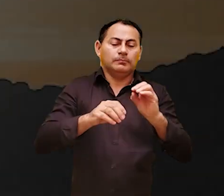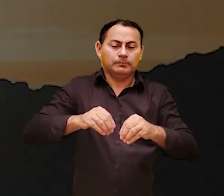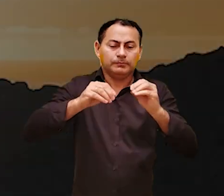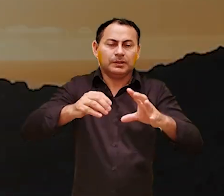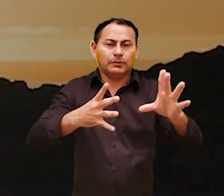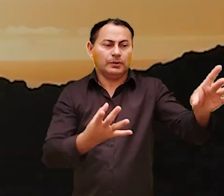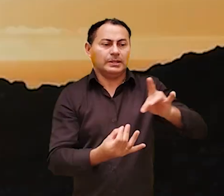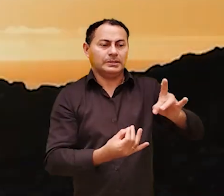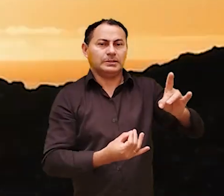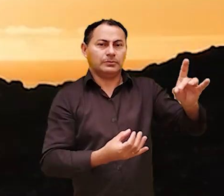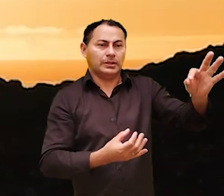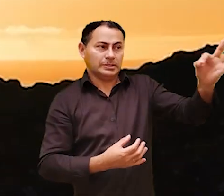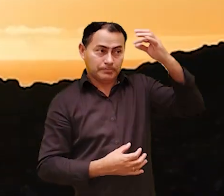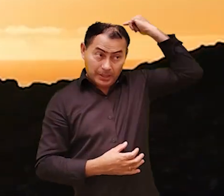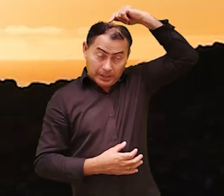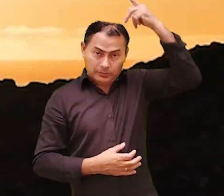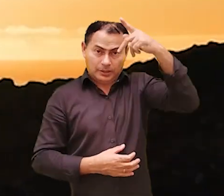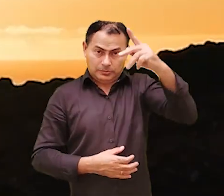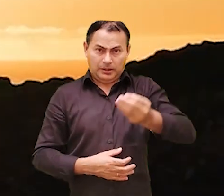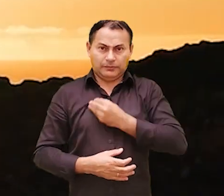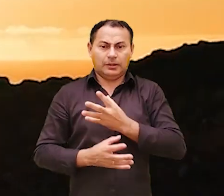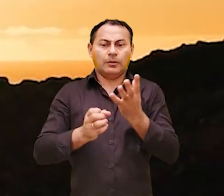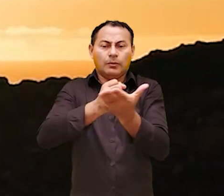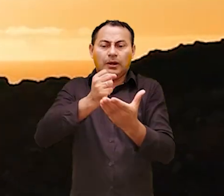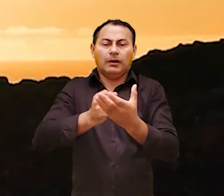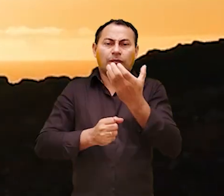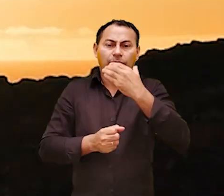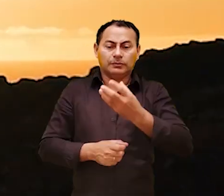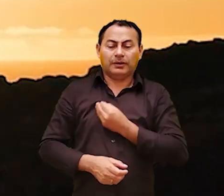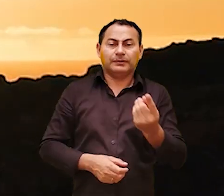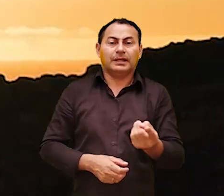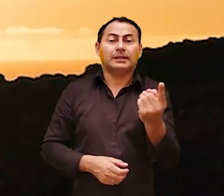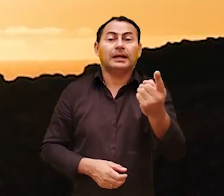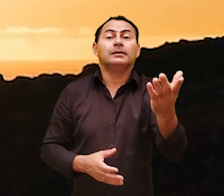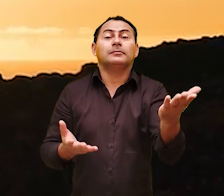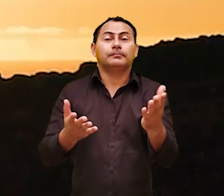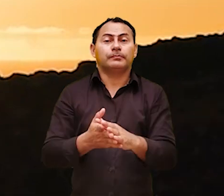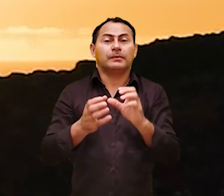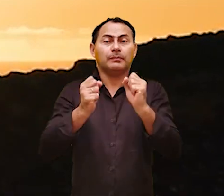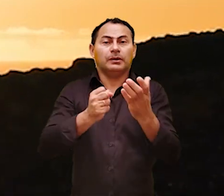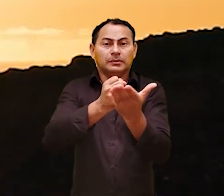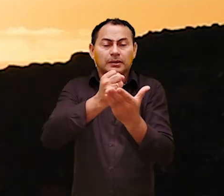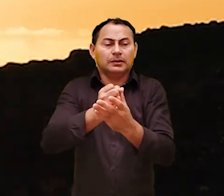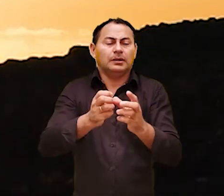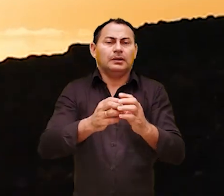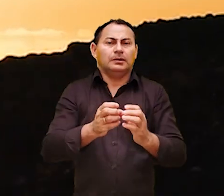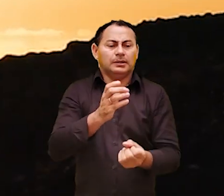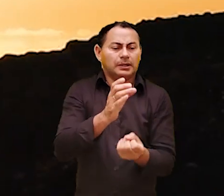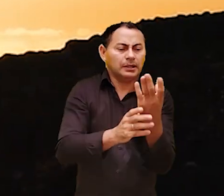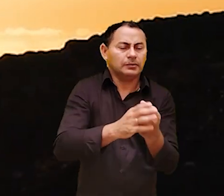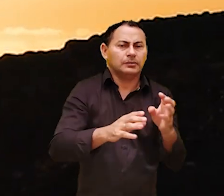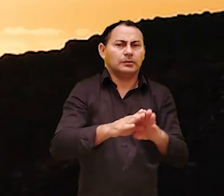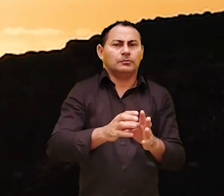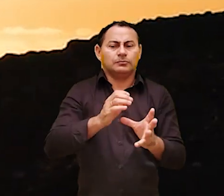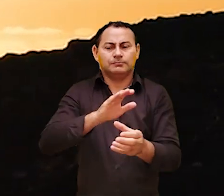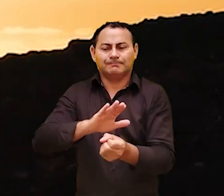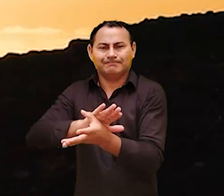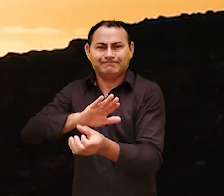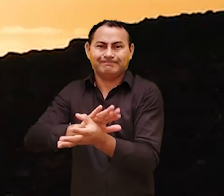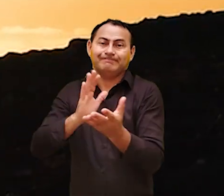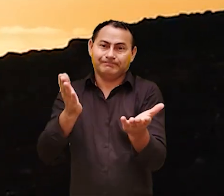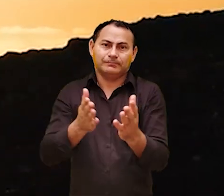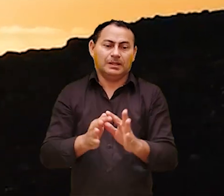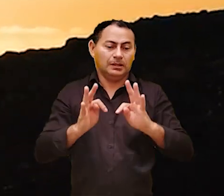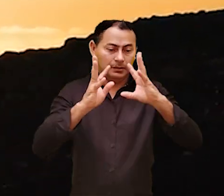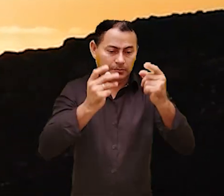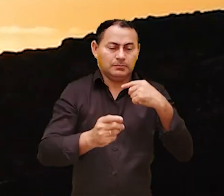Ou você pode plantar no espírito, no jardim da sua vida, e colher frutos para a vida eterna. Você pode colher tanto criação como